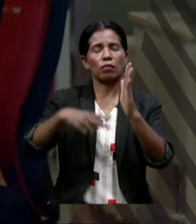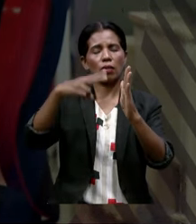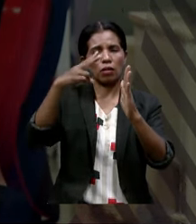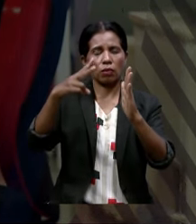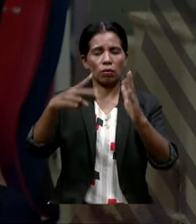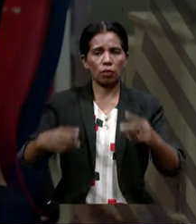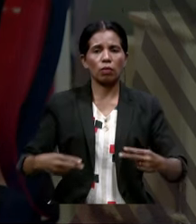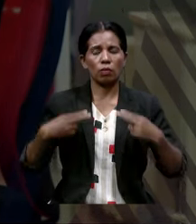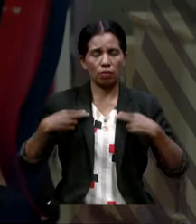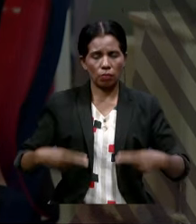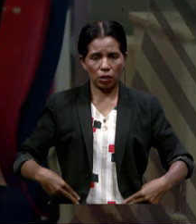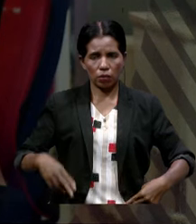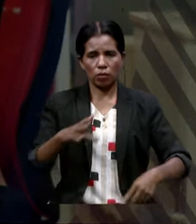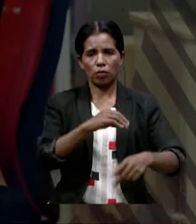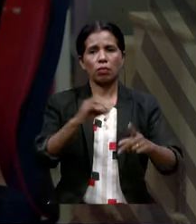cultural.